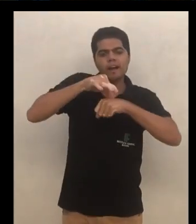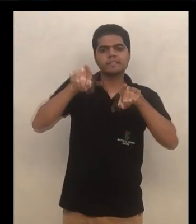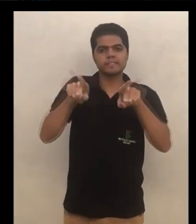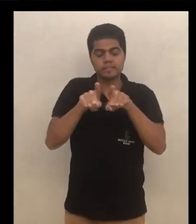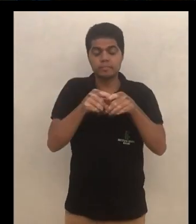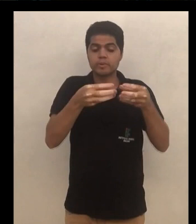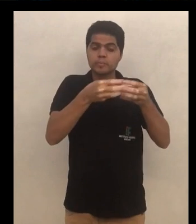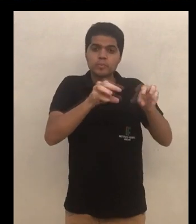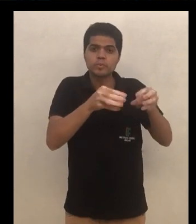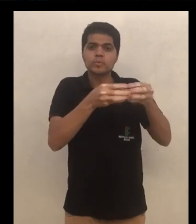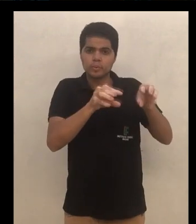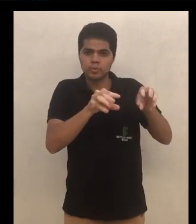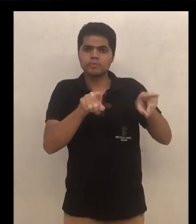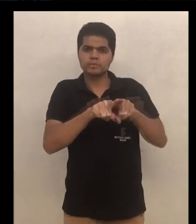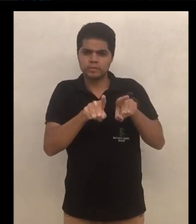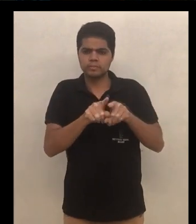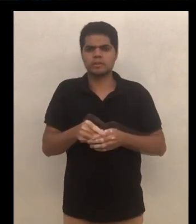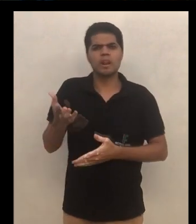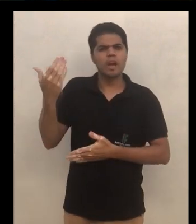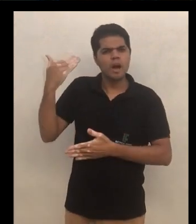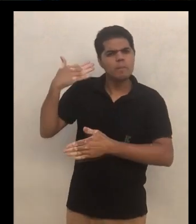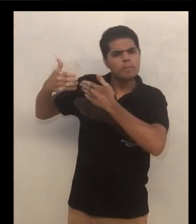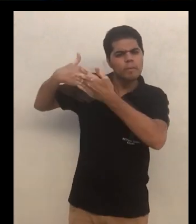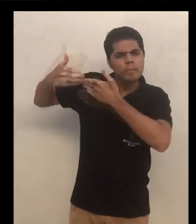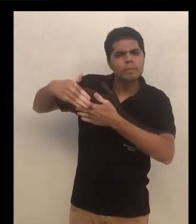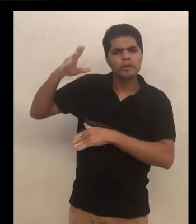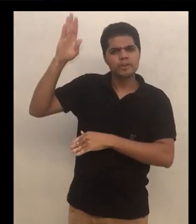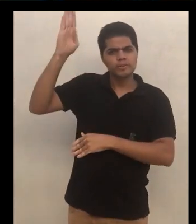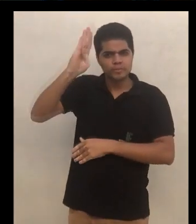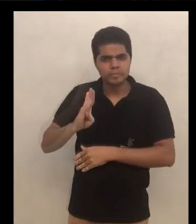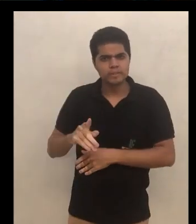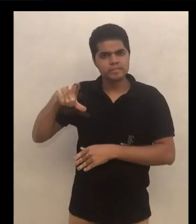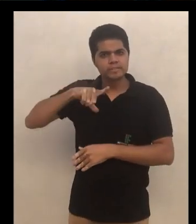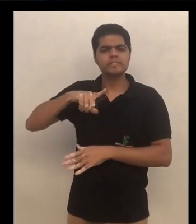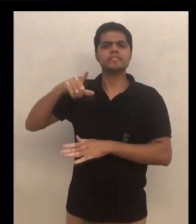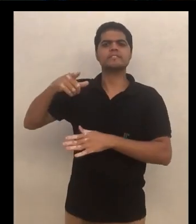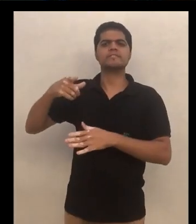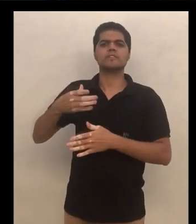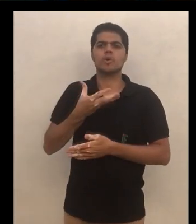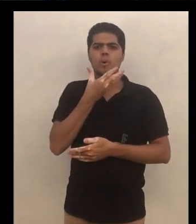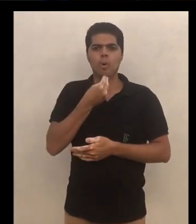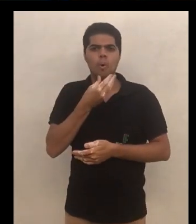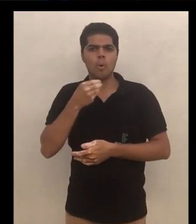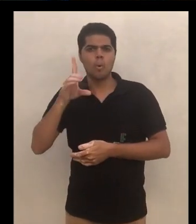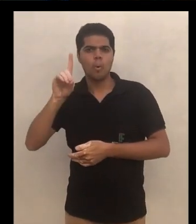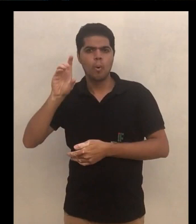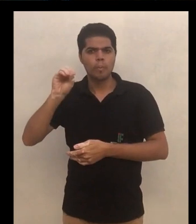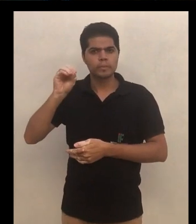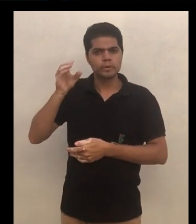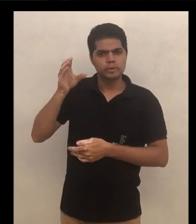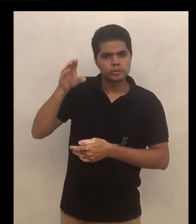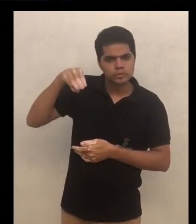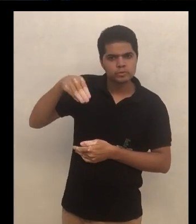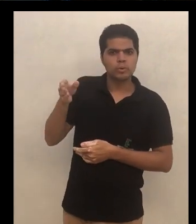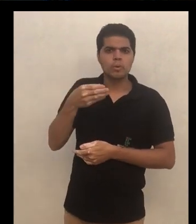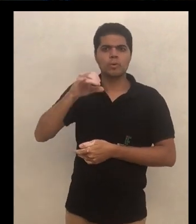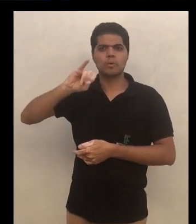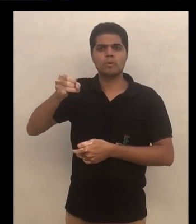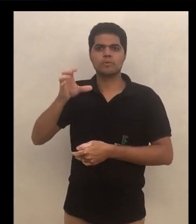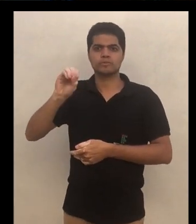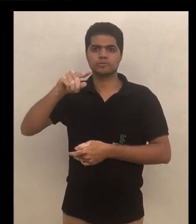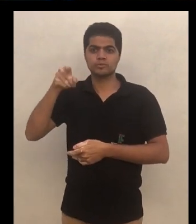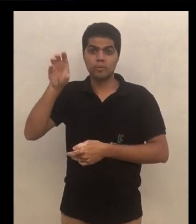Brasil, a avicultura chegou com D. João VI, foram as primeiras galinhas que chegaram aqui. D. João VI, na realidade,